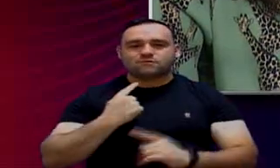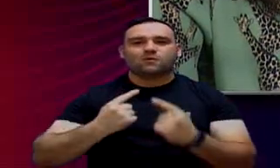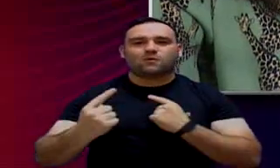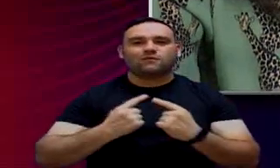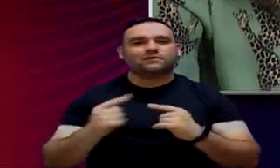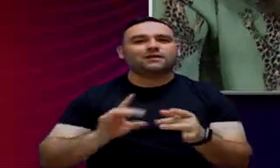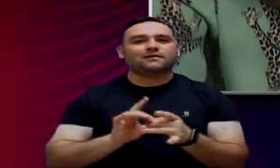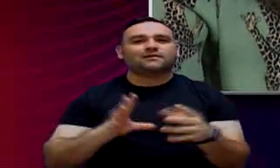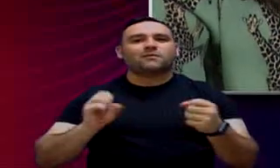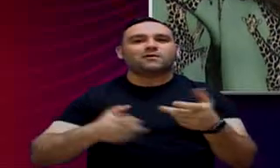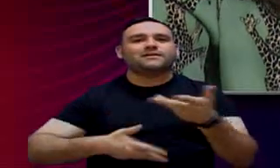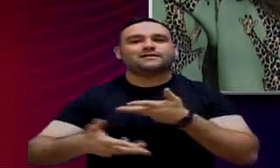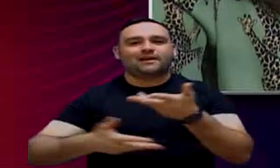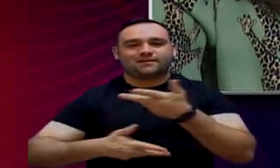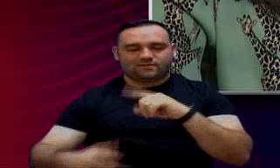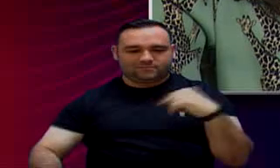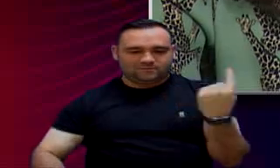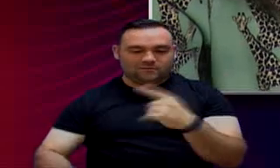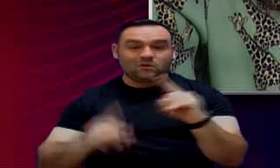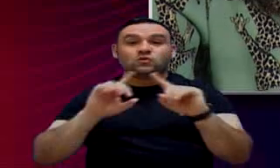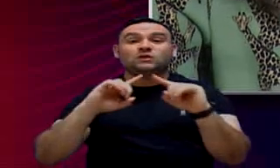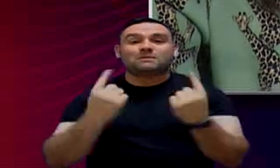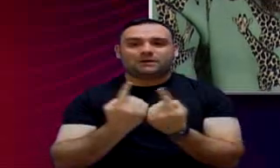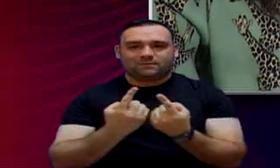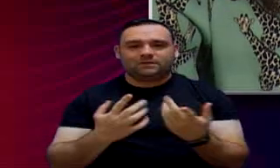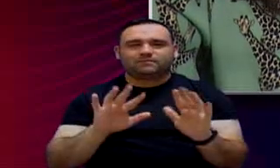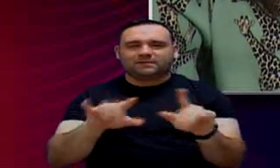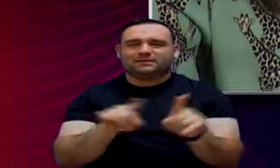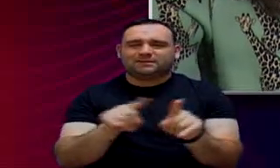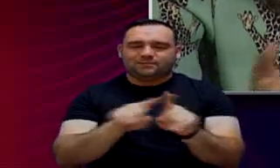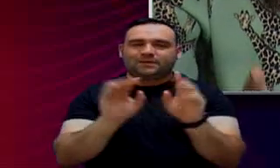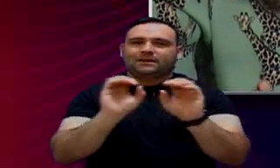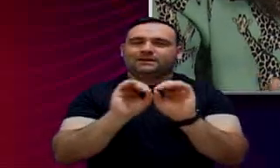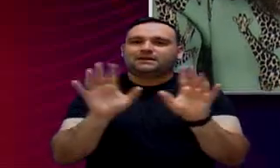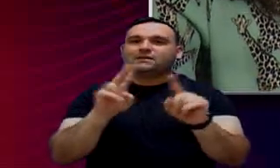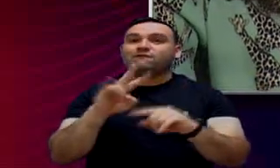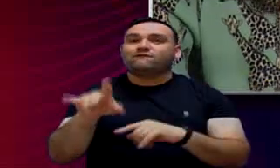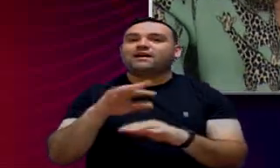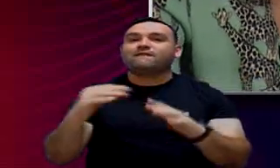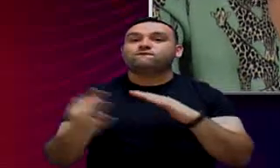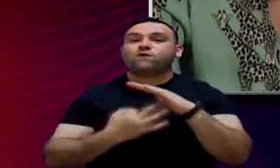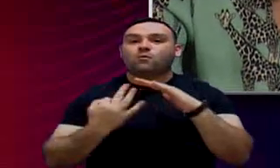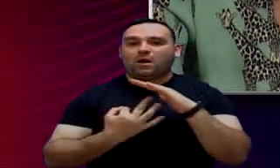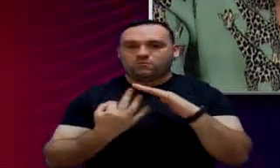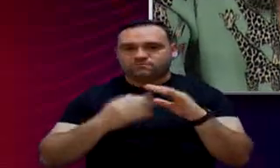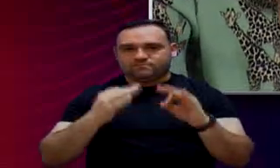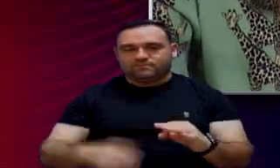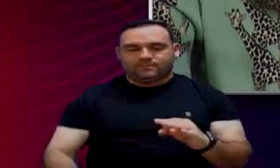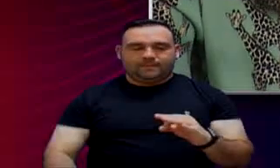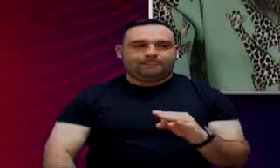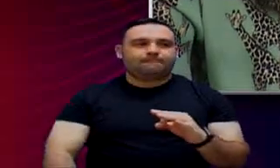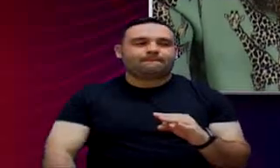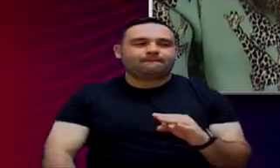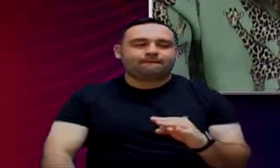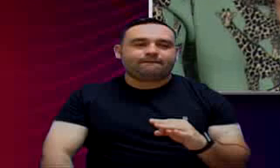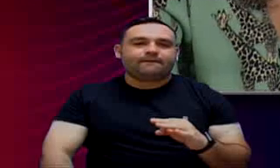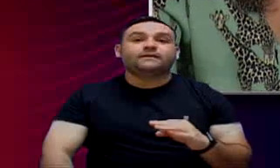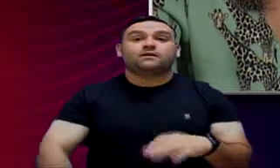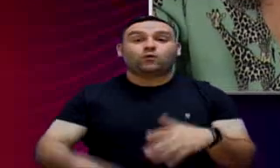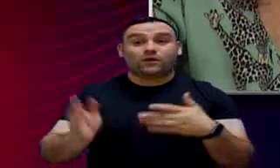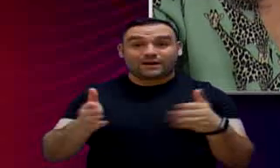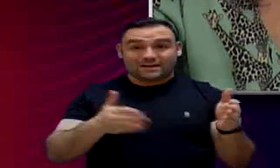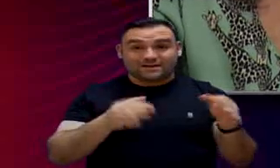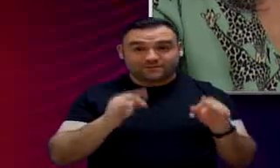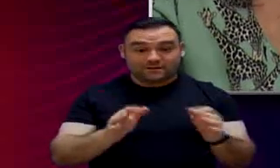para interagir com a gente no departamento mas obviamente Isso vai ser de forma formal também é que se Floresta oficial